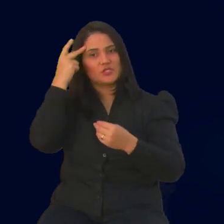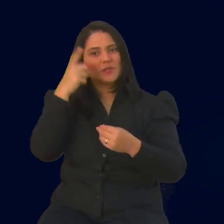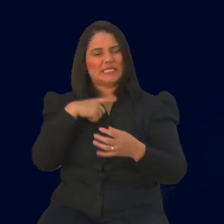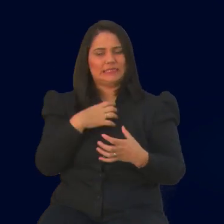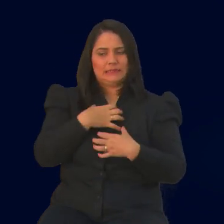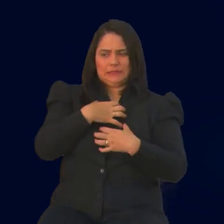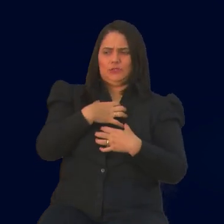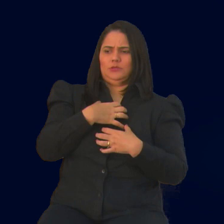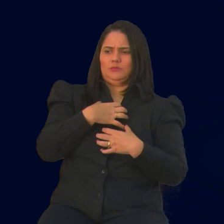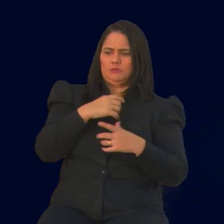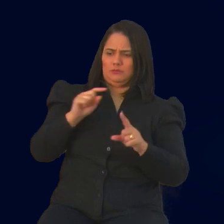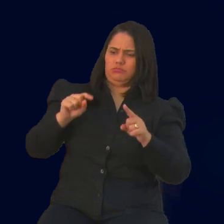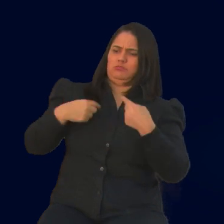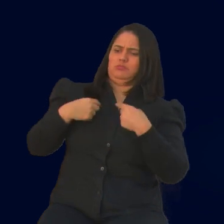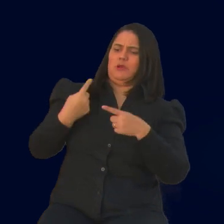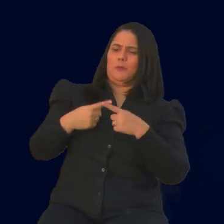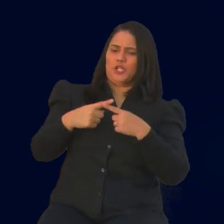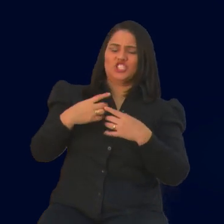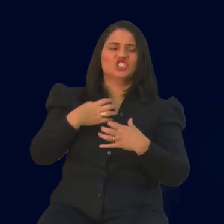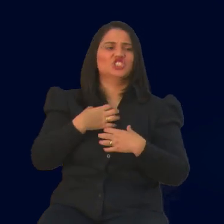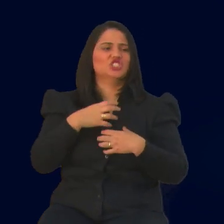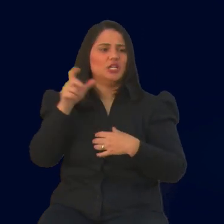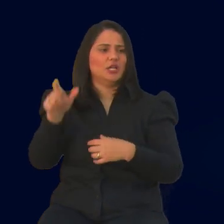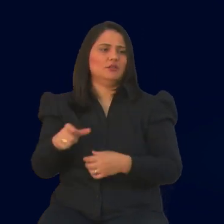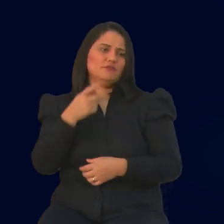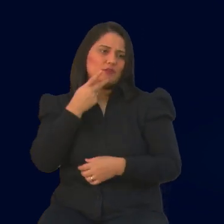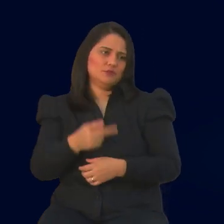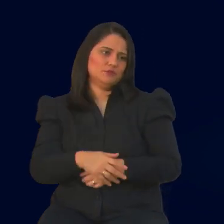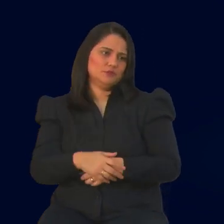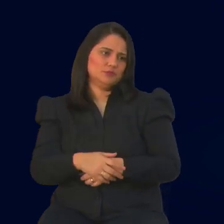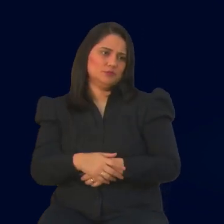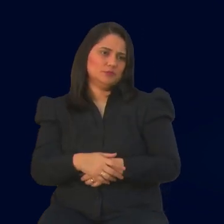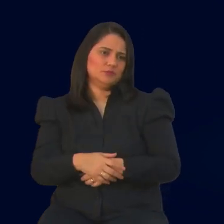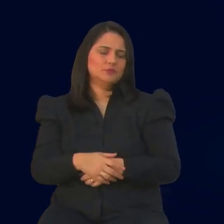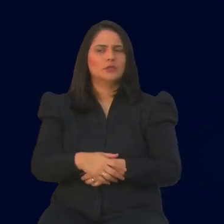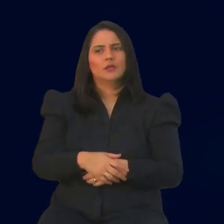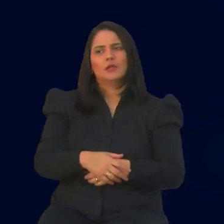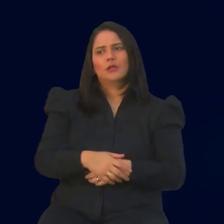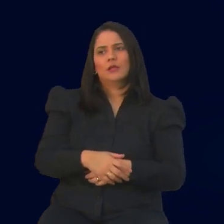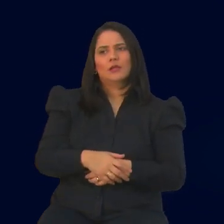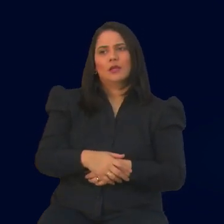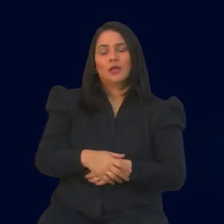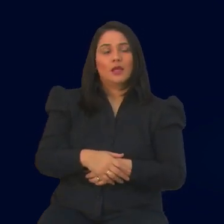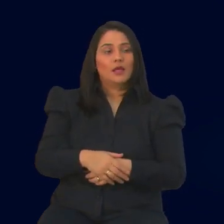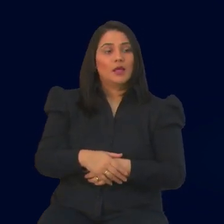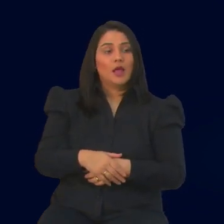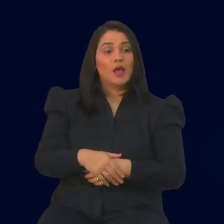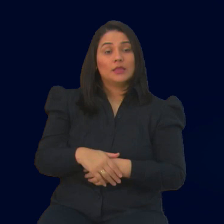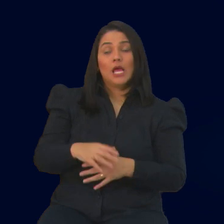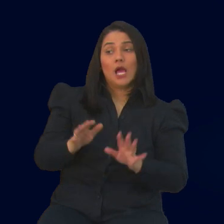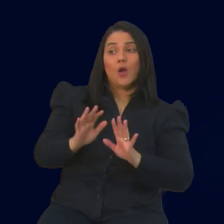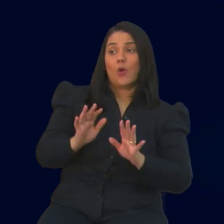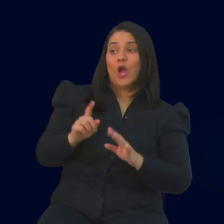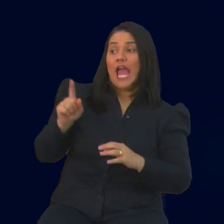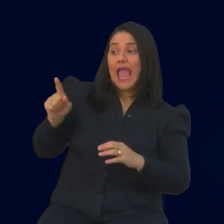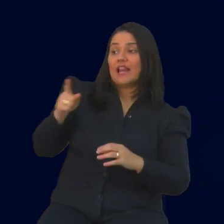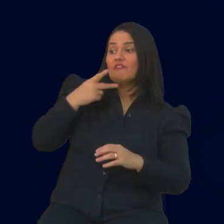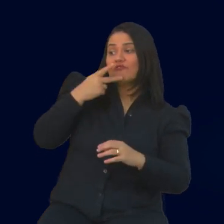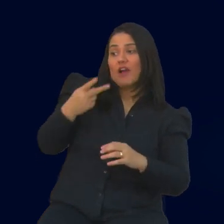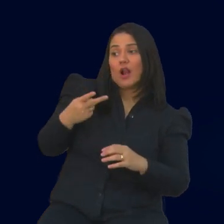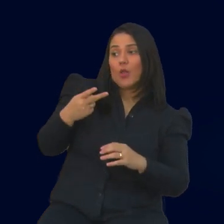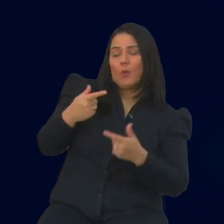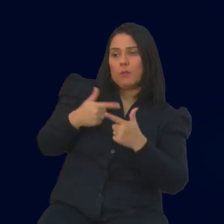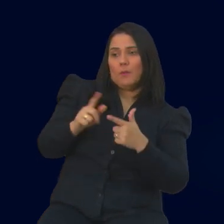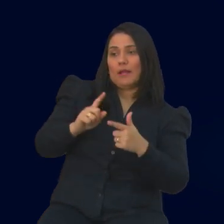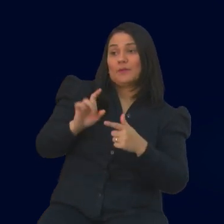que o outro fala. É ou não é? A pessoa diz assim, não foi o que ele disse que eu não gostei, foi a forma que ele